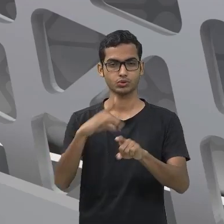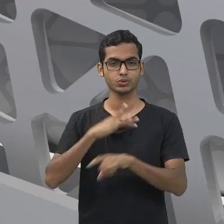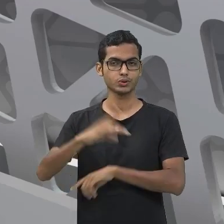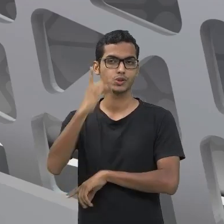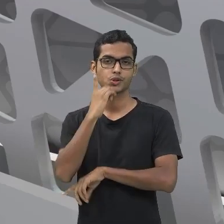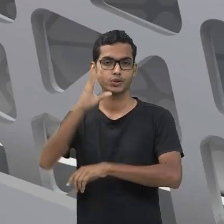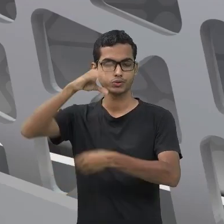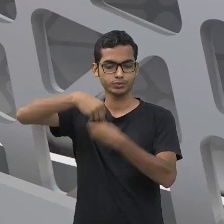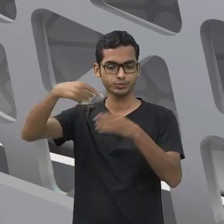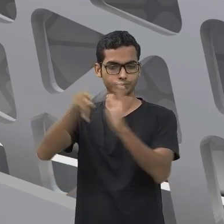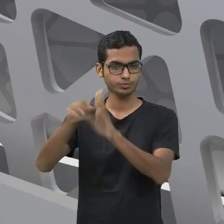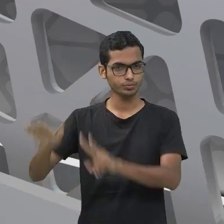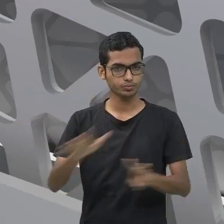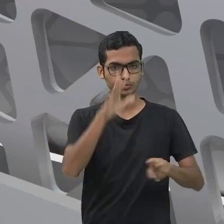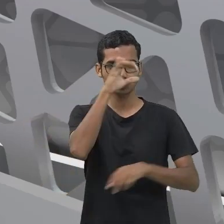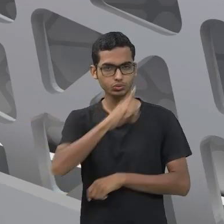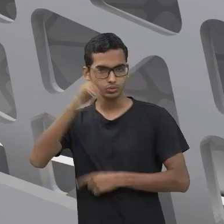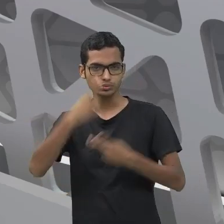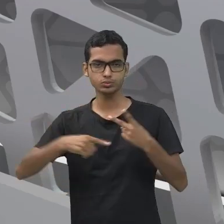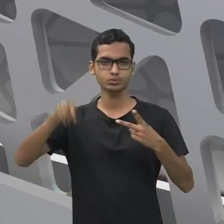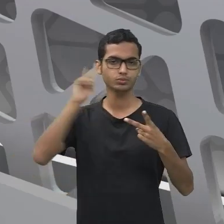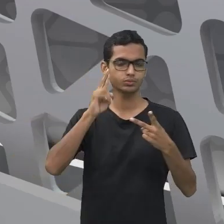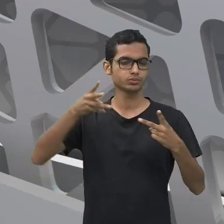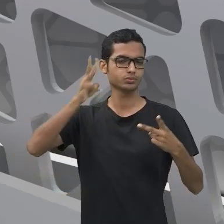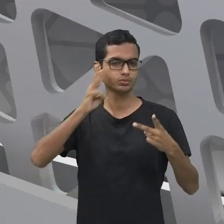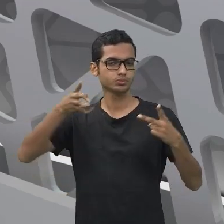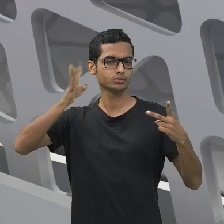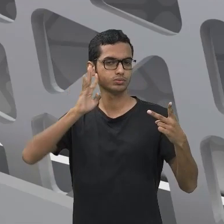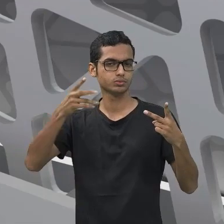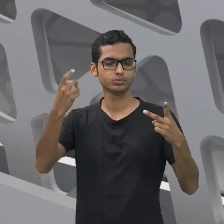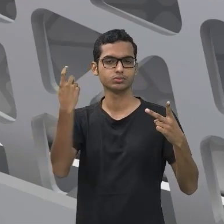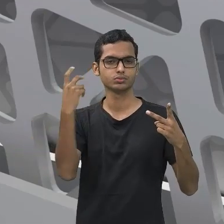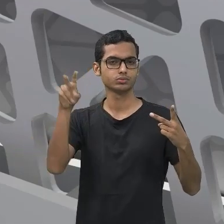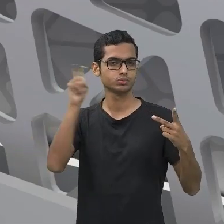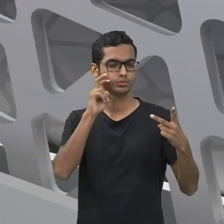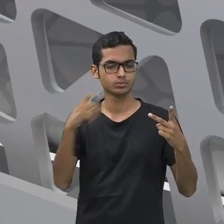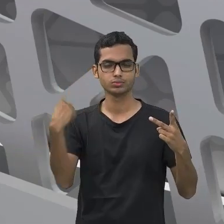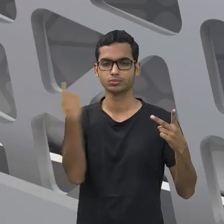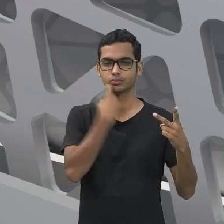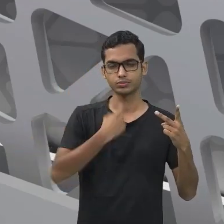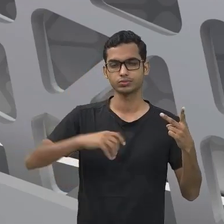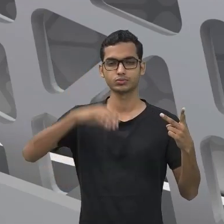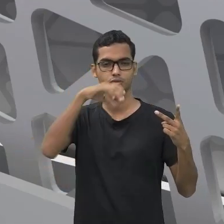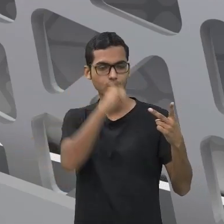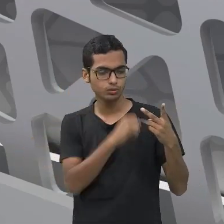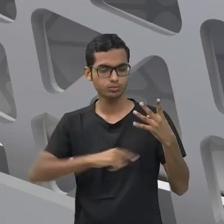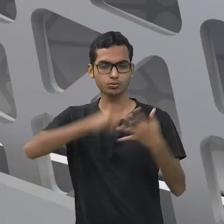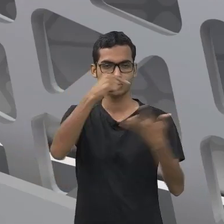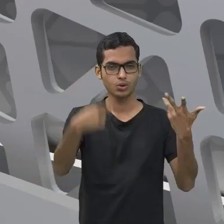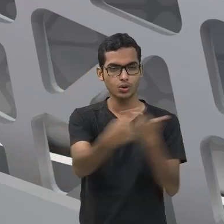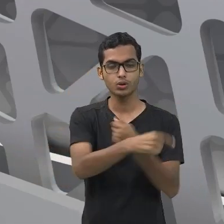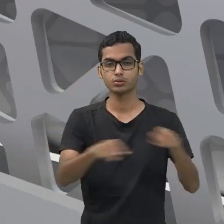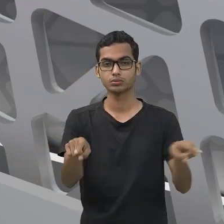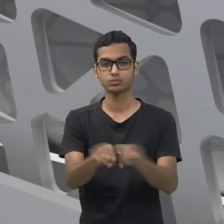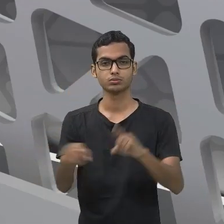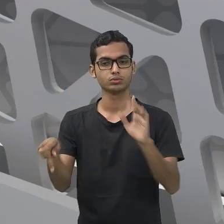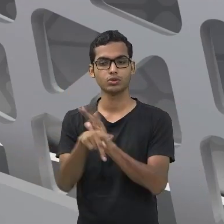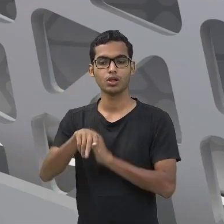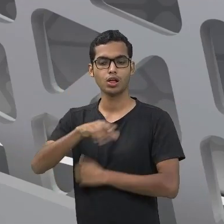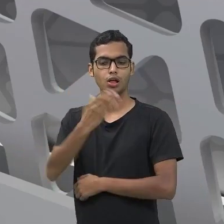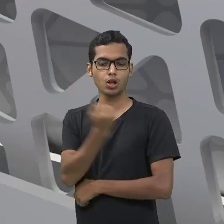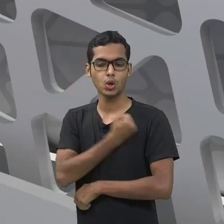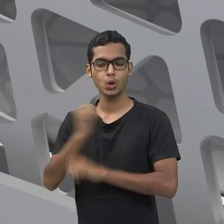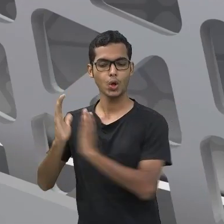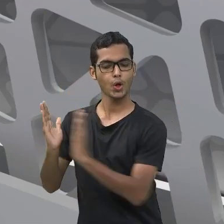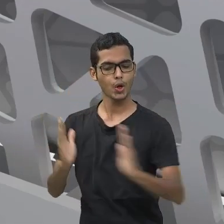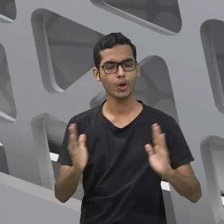semana, né? Domingo, segunda, terça, quarta, quinta, sexta, sábado, não é uma sequência numérica, tá bom?